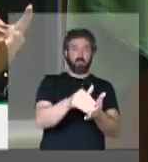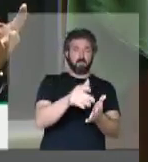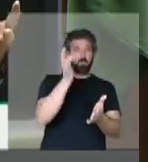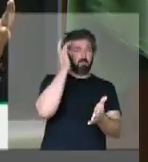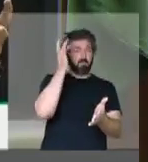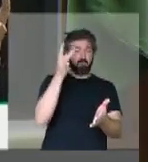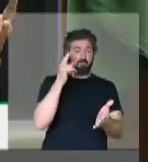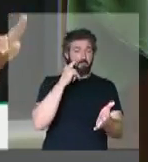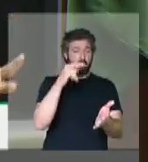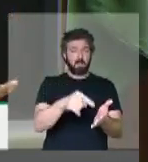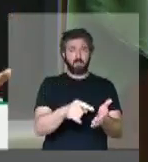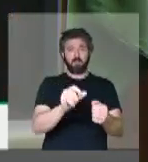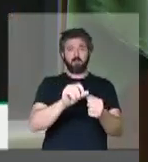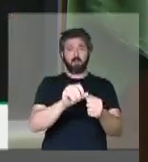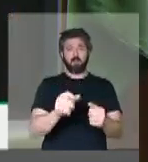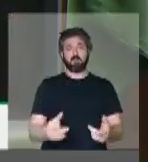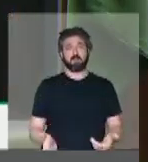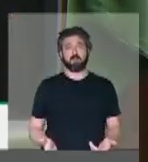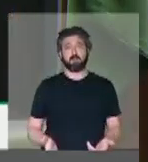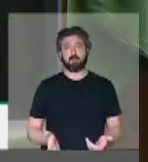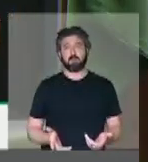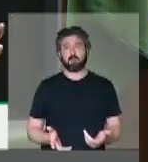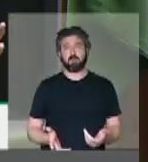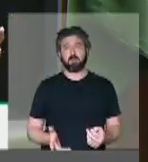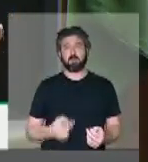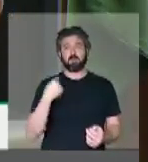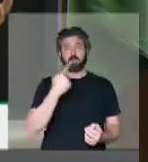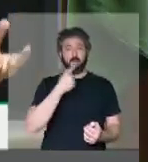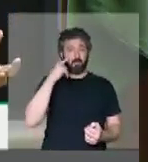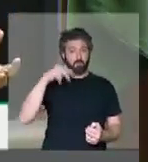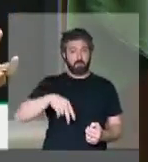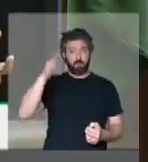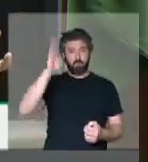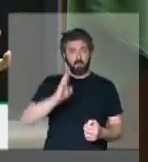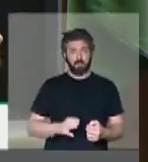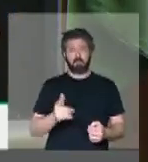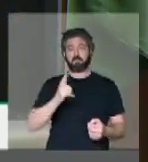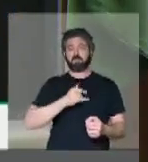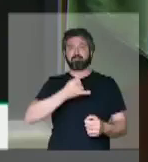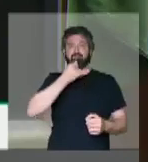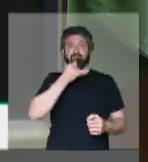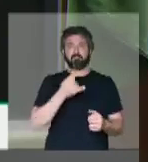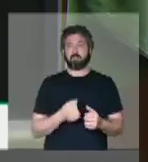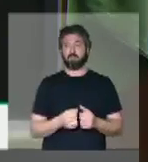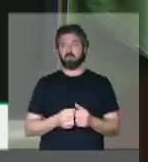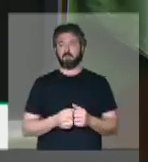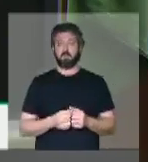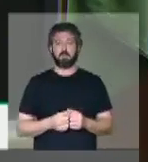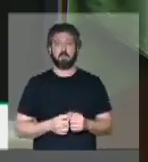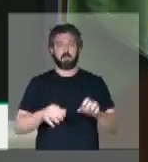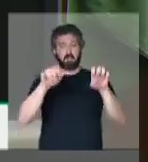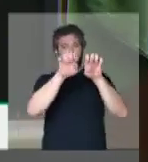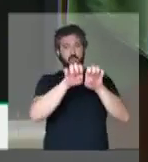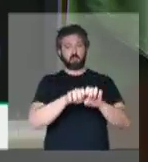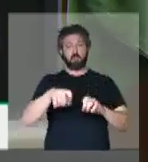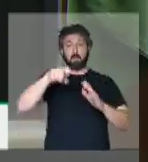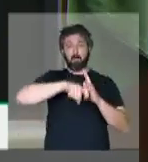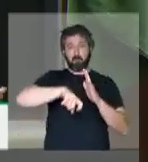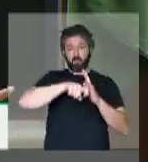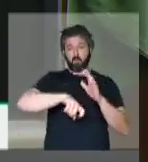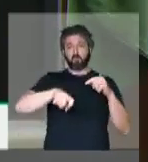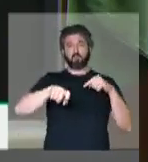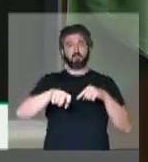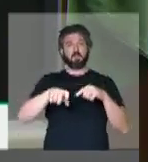muito fácil de se fazer. Nós temos um país que, infelizmente, nós temos uma estrutura